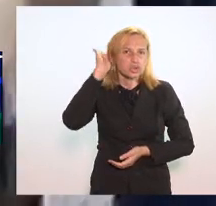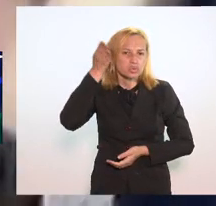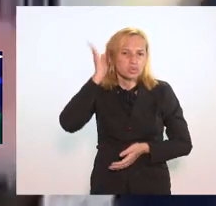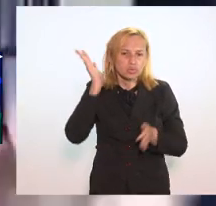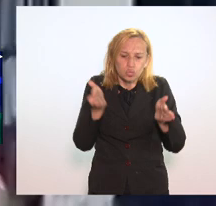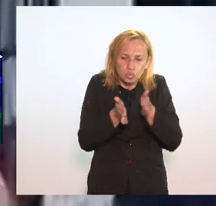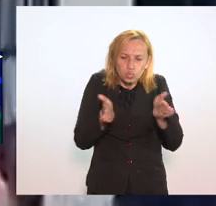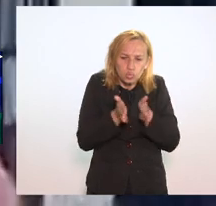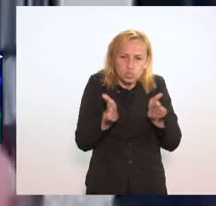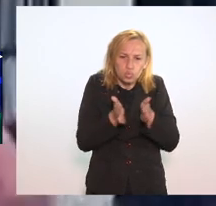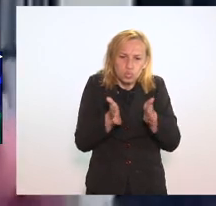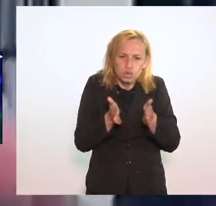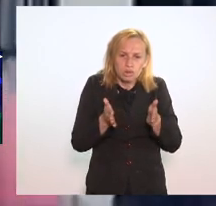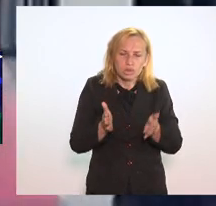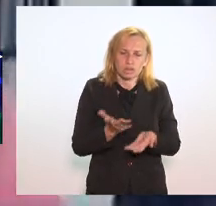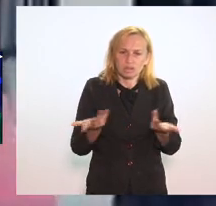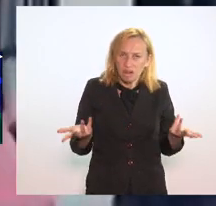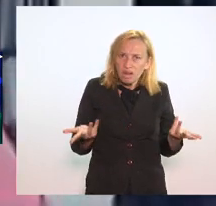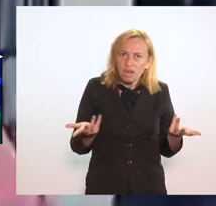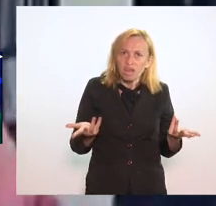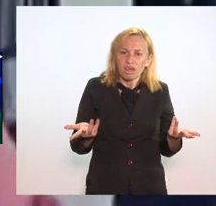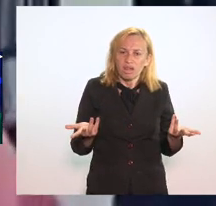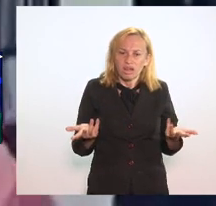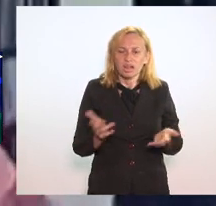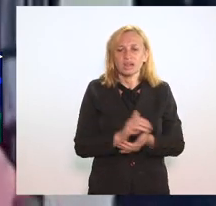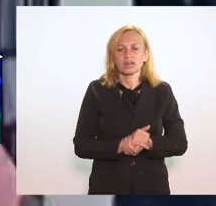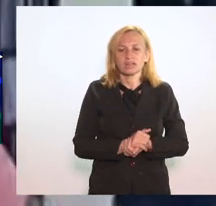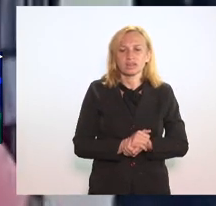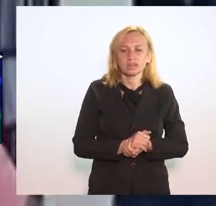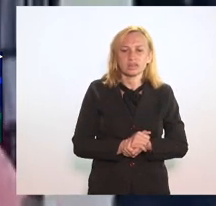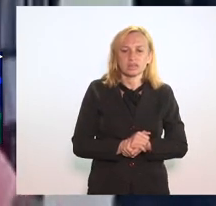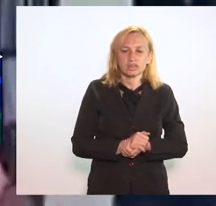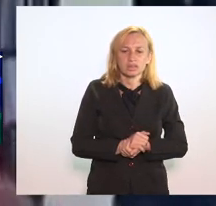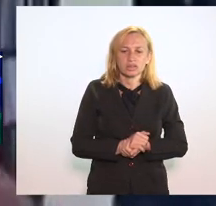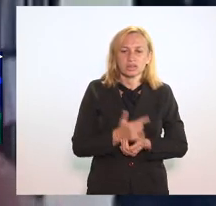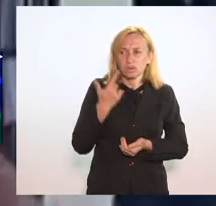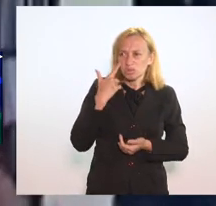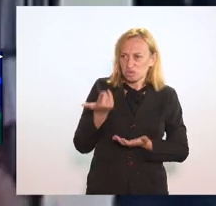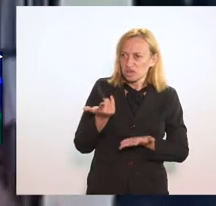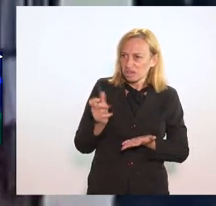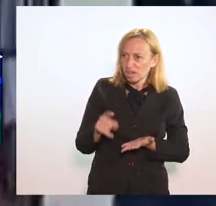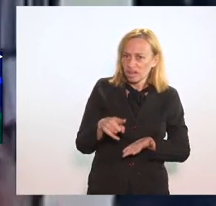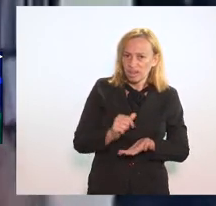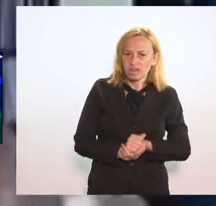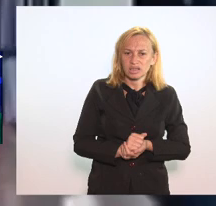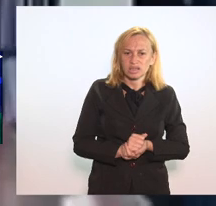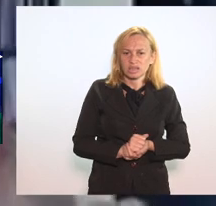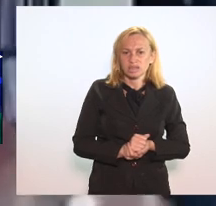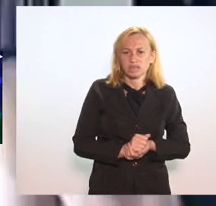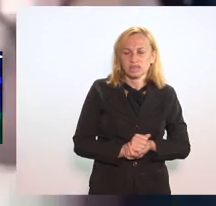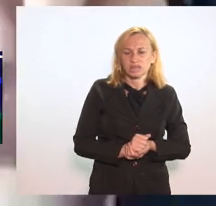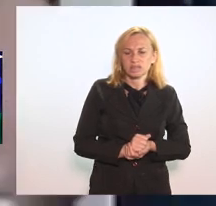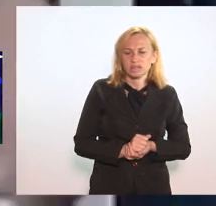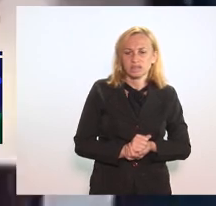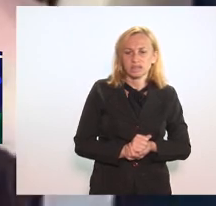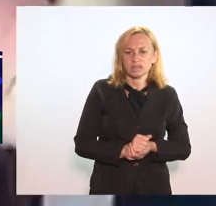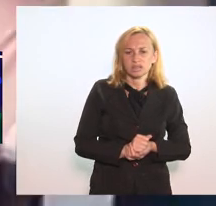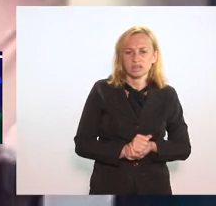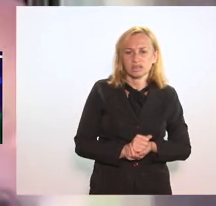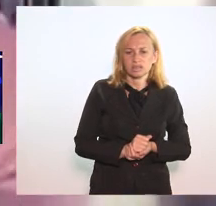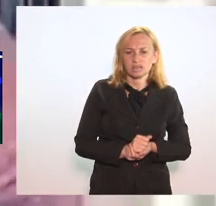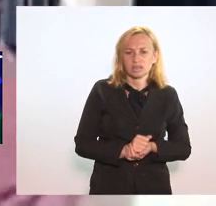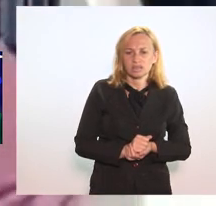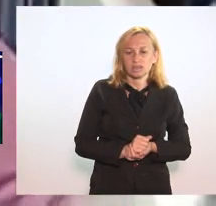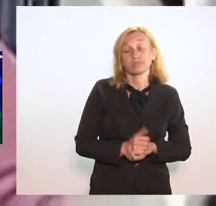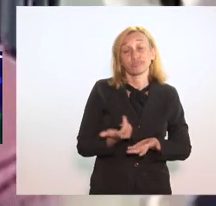aquela figura da carreira bem prático desse negócio que nós estamos assistindo eu não sei que você deve tá bom ou ruim bom